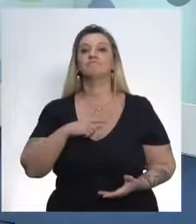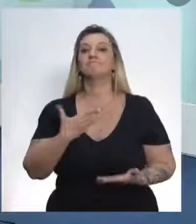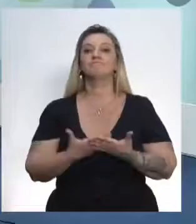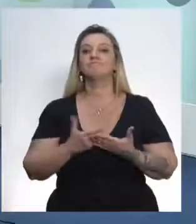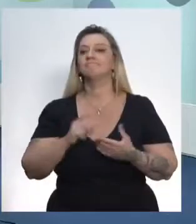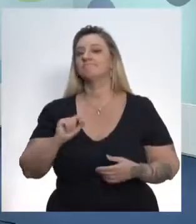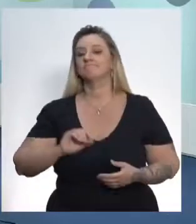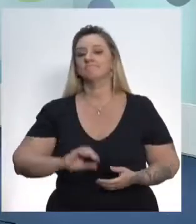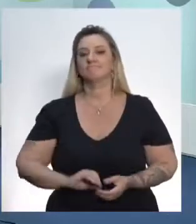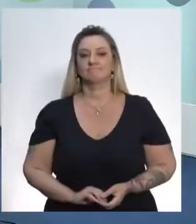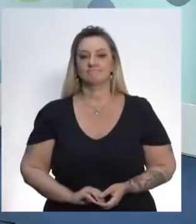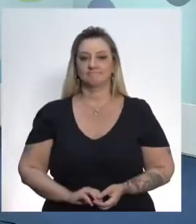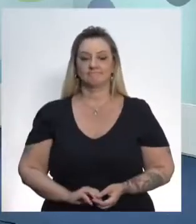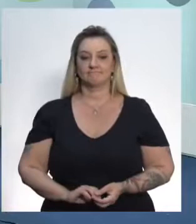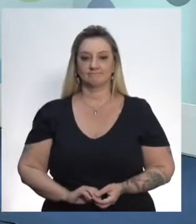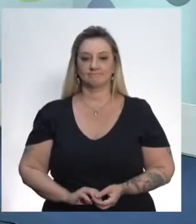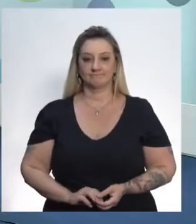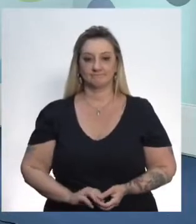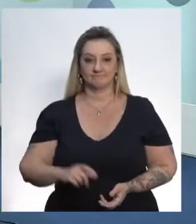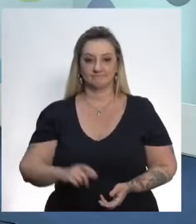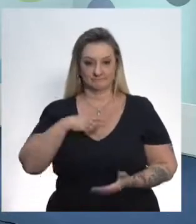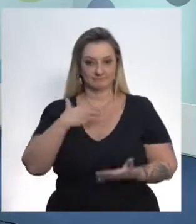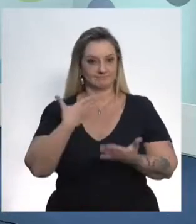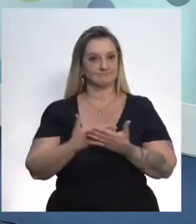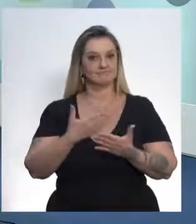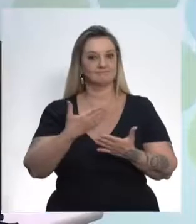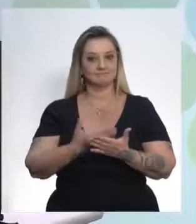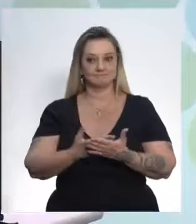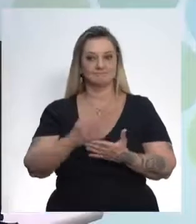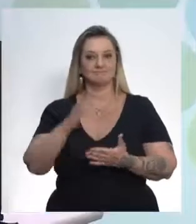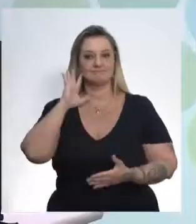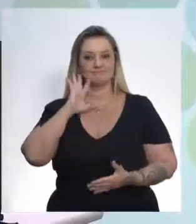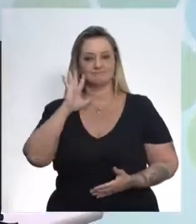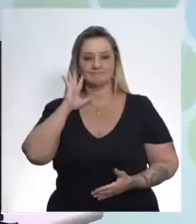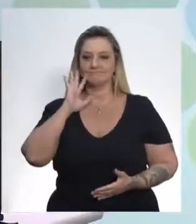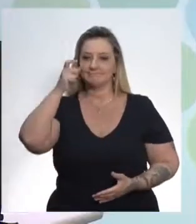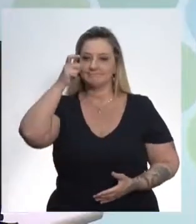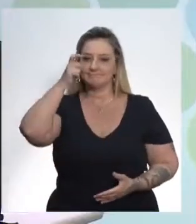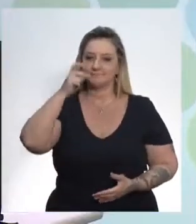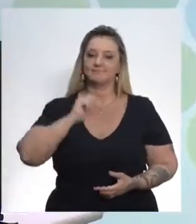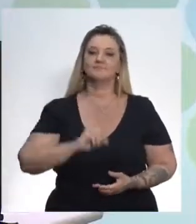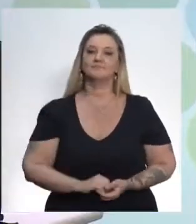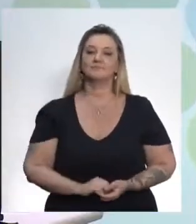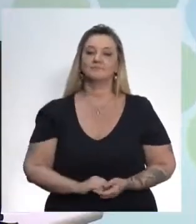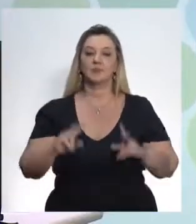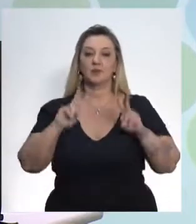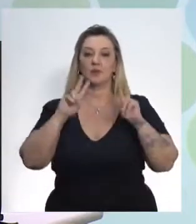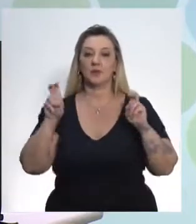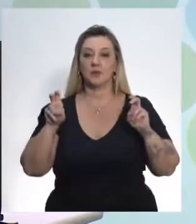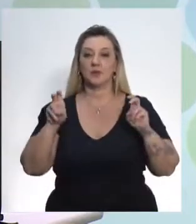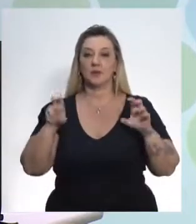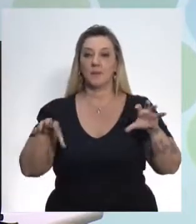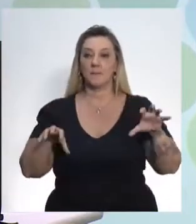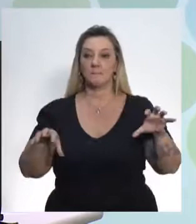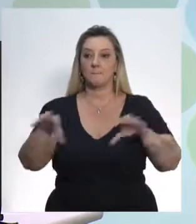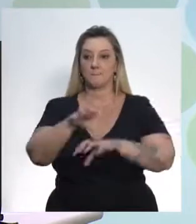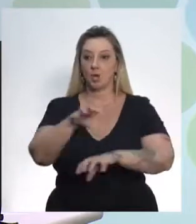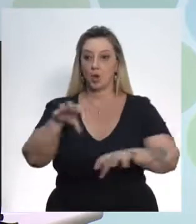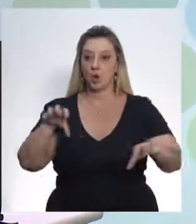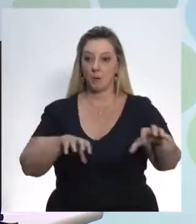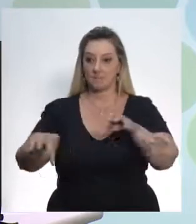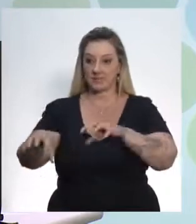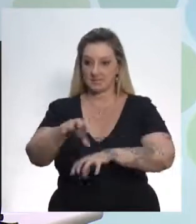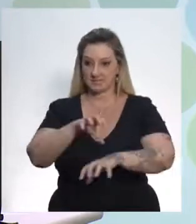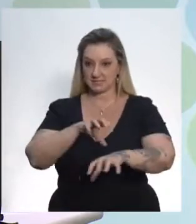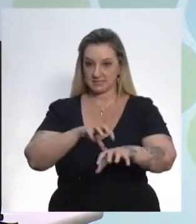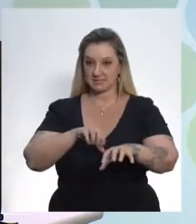professora? Professor, nós temos uma aula muito, mas muito interessante. É sobre biomas, né? E